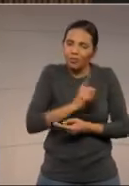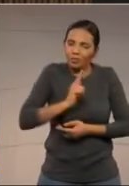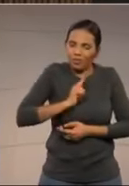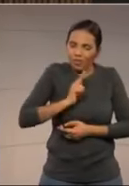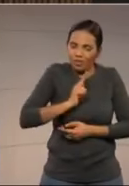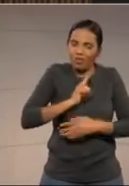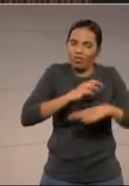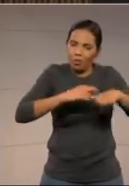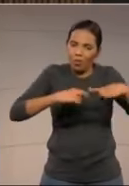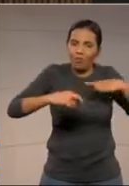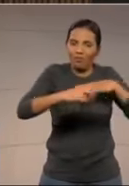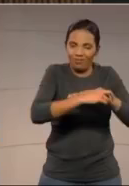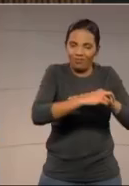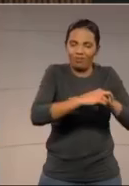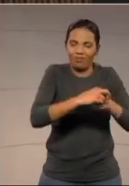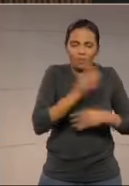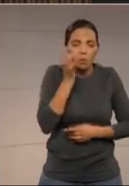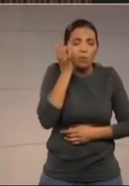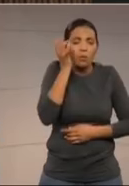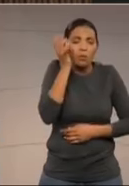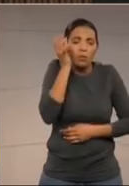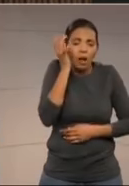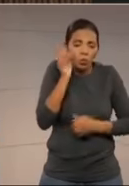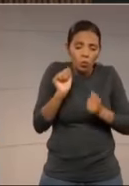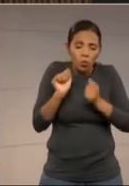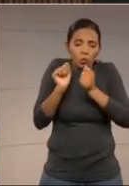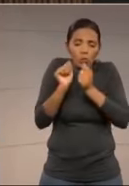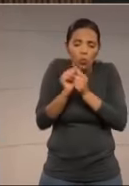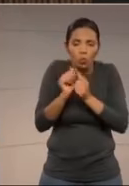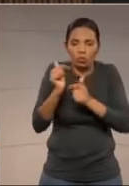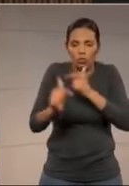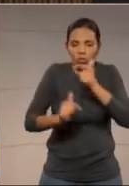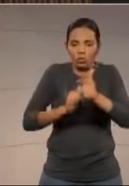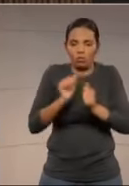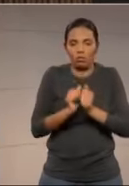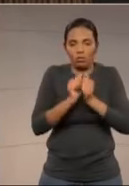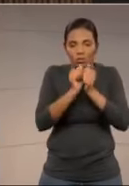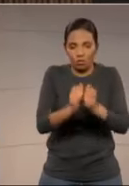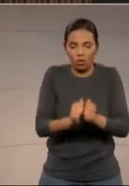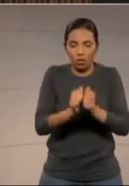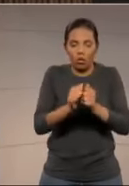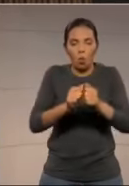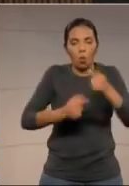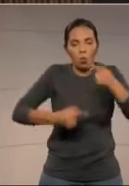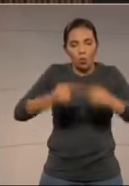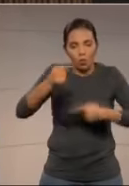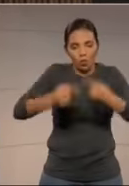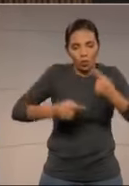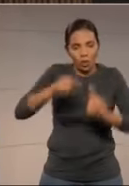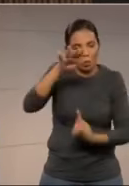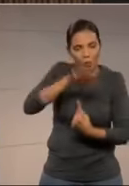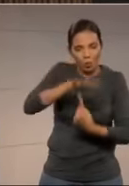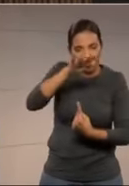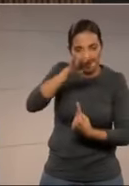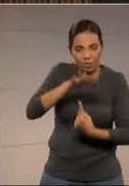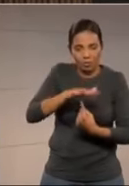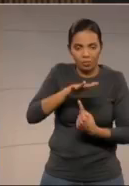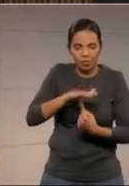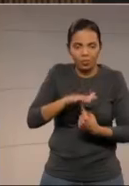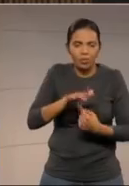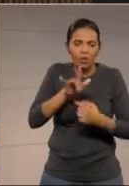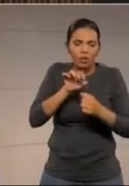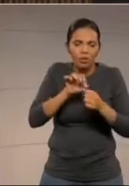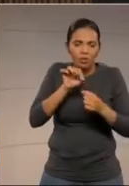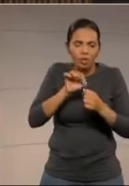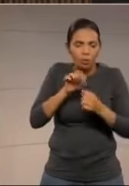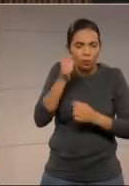de cada conselho e faça o entendimento conjunto de uma política pública estadual consistente, abrangendo esse modelo holístico que